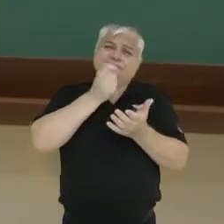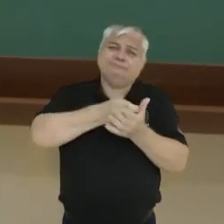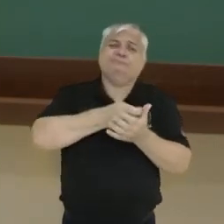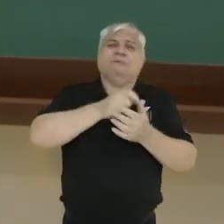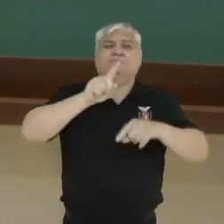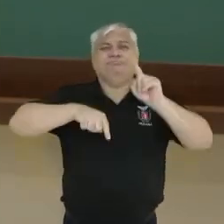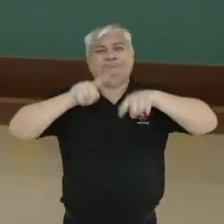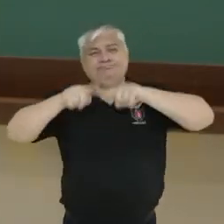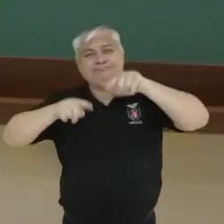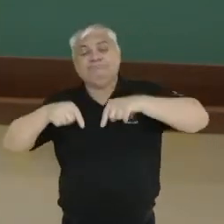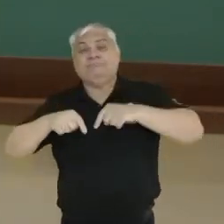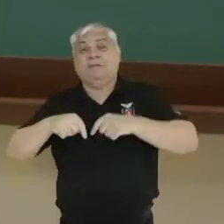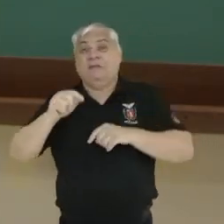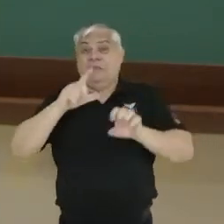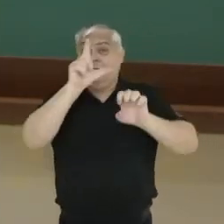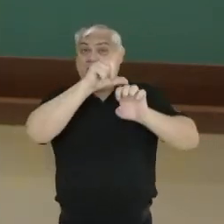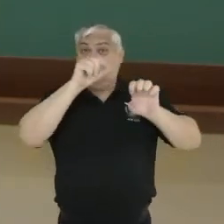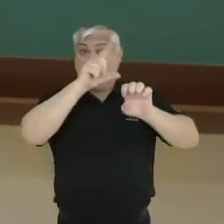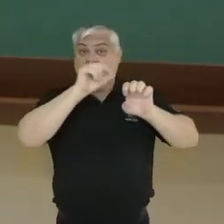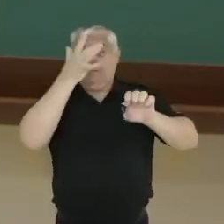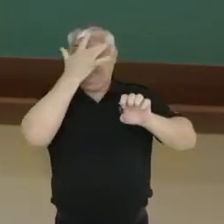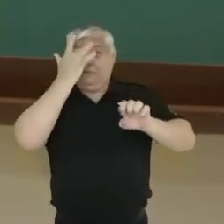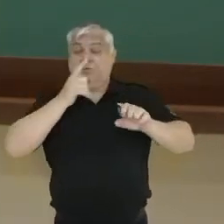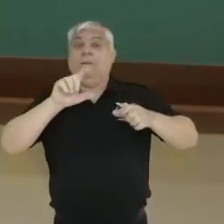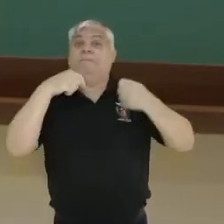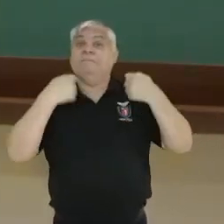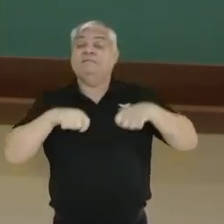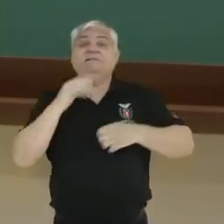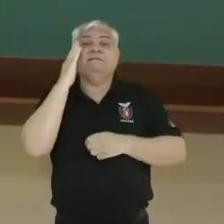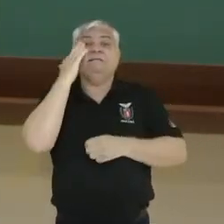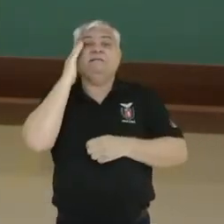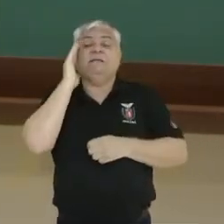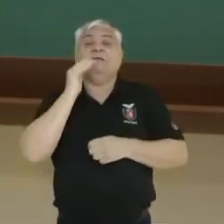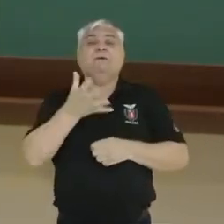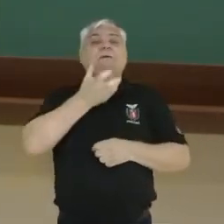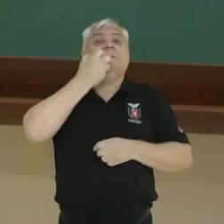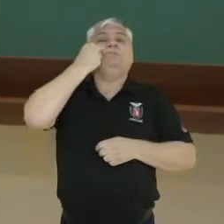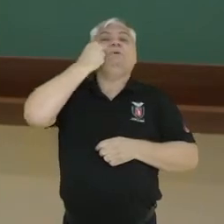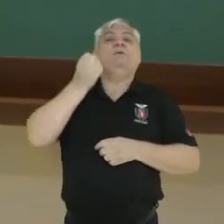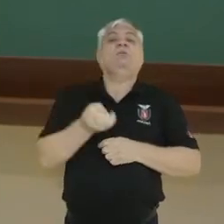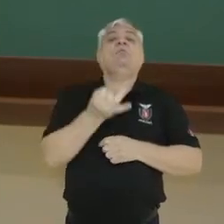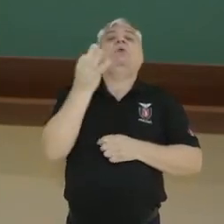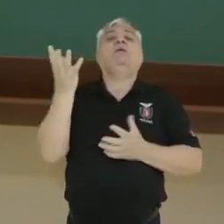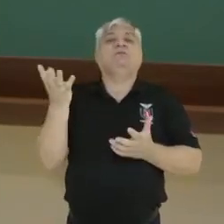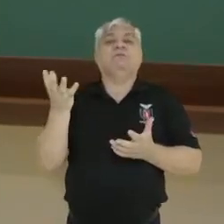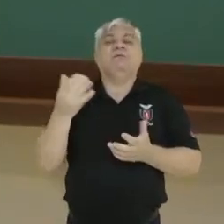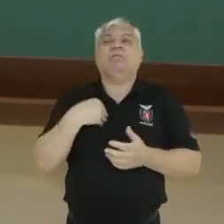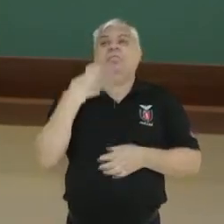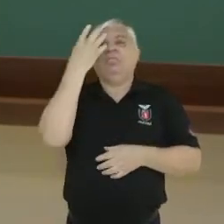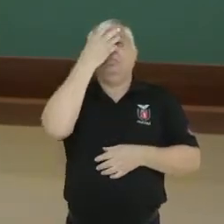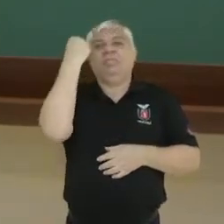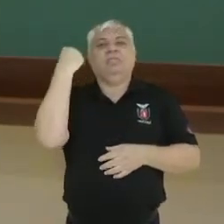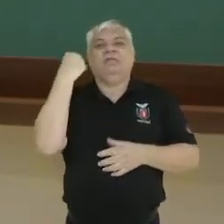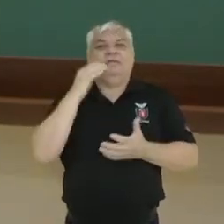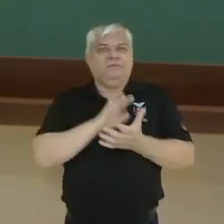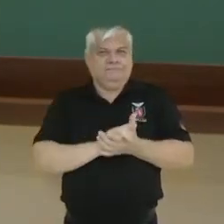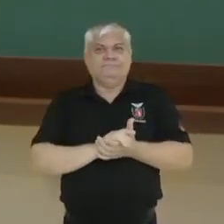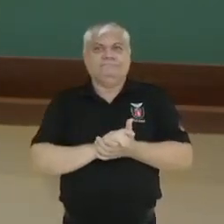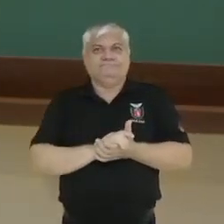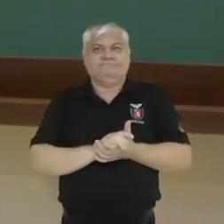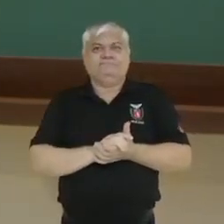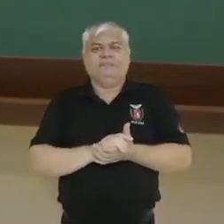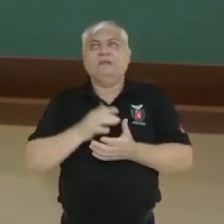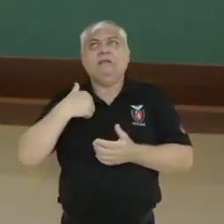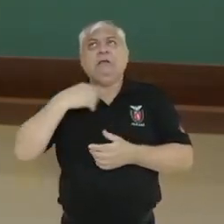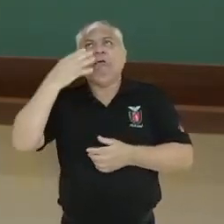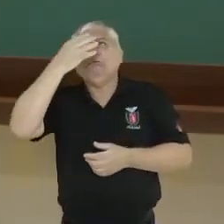o empresário tem que saber muito claramente qual é o seu lucro, porque às vezes ele esquece de colocar algumas despesas ali